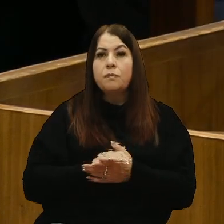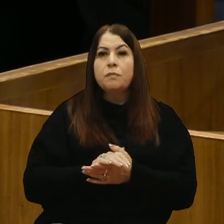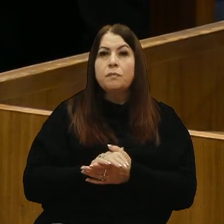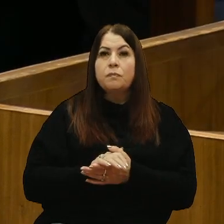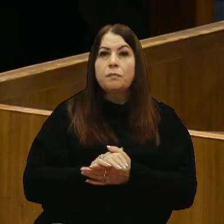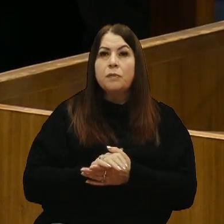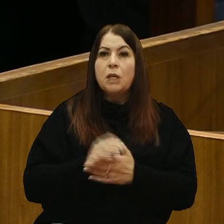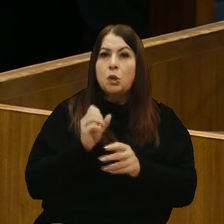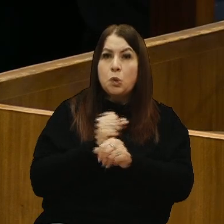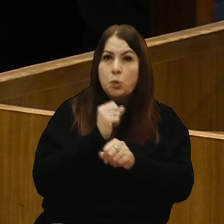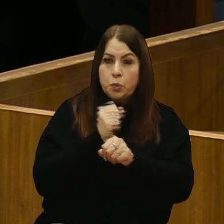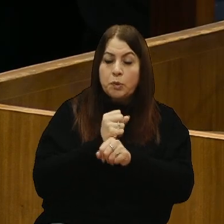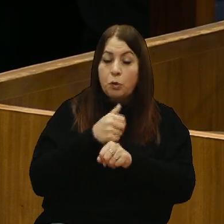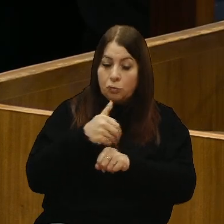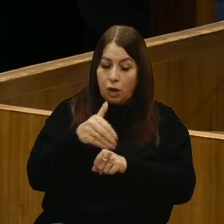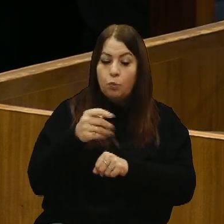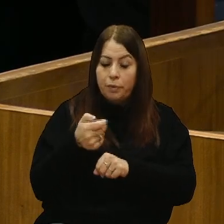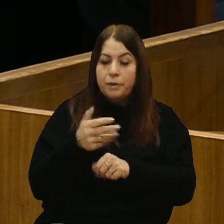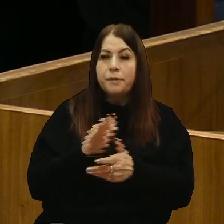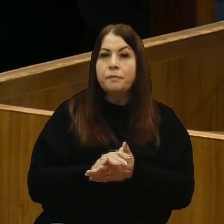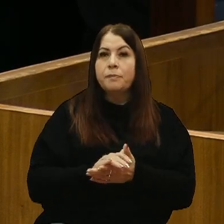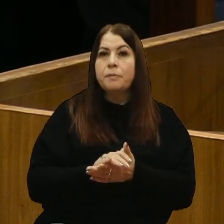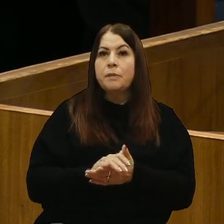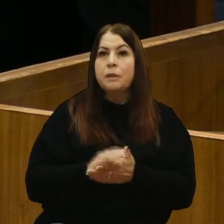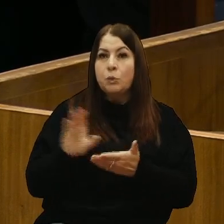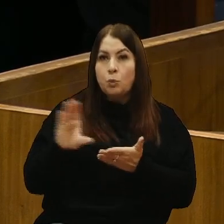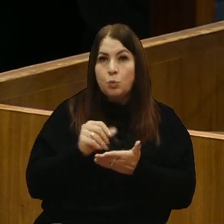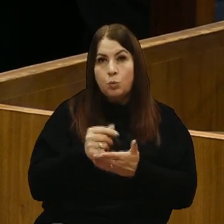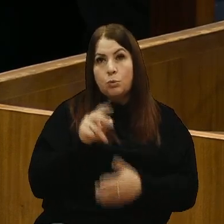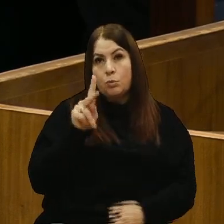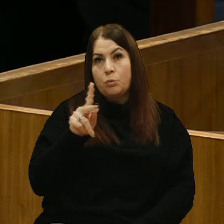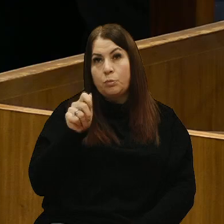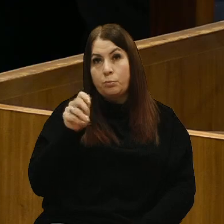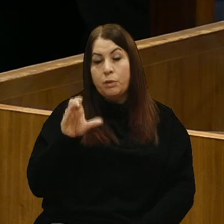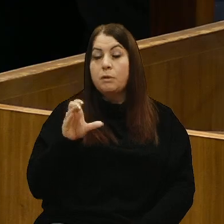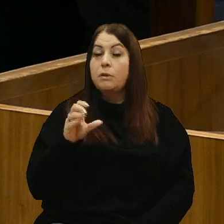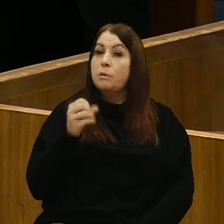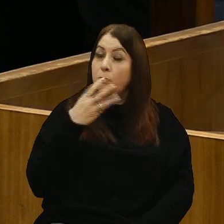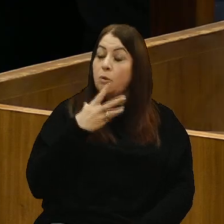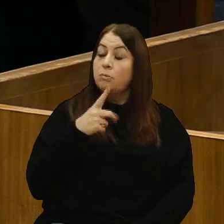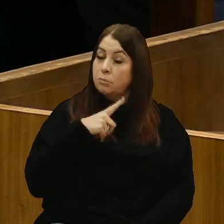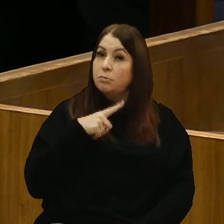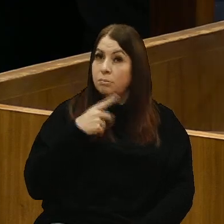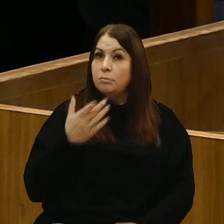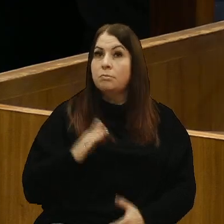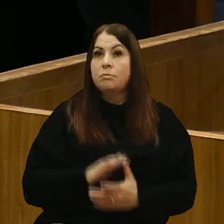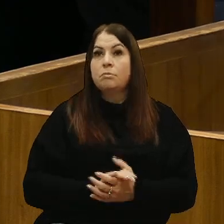sua construção, recurso do PAC. Então, que bom que nós temos